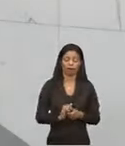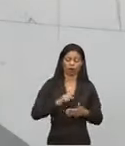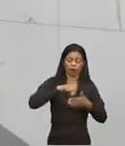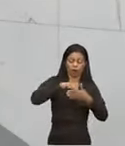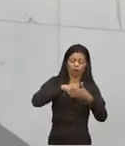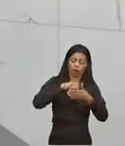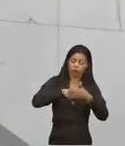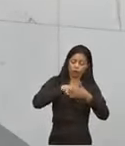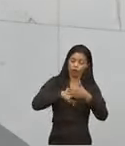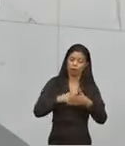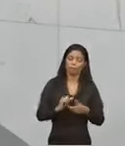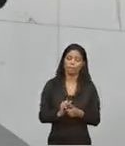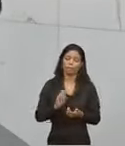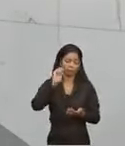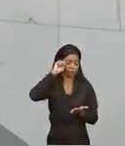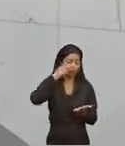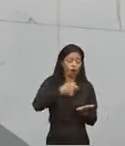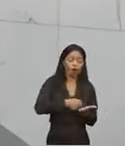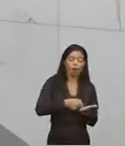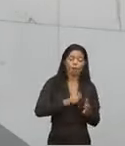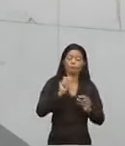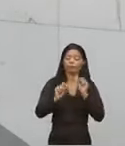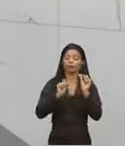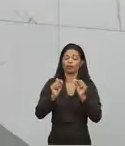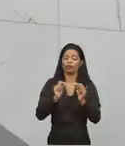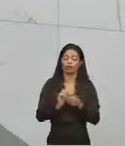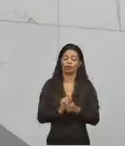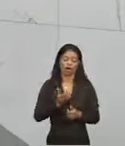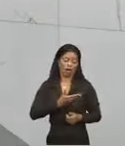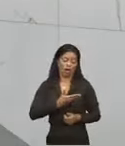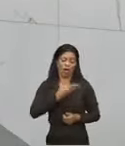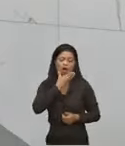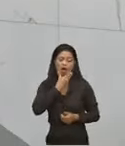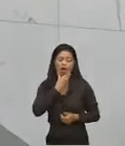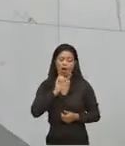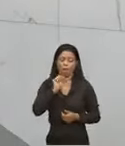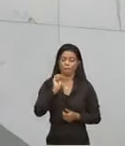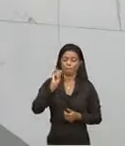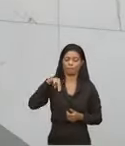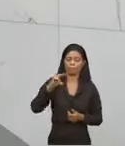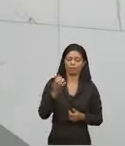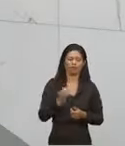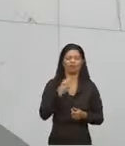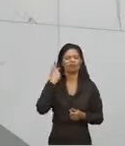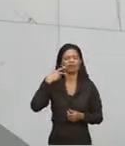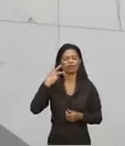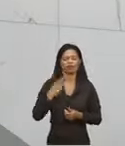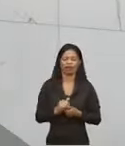Vossa Excelência, é nobre amigozinho, o Sinho, vereador